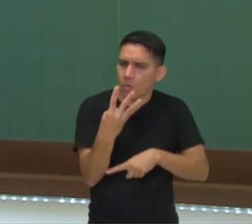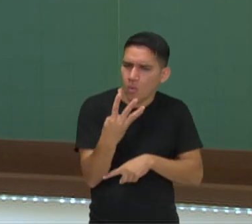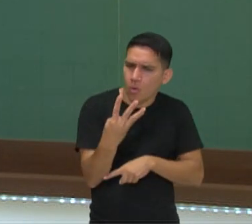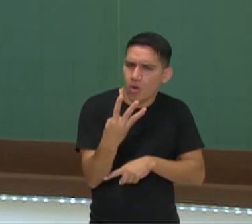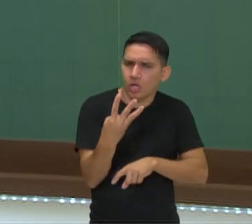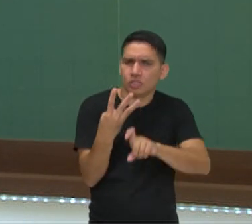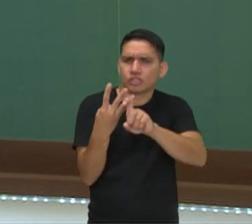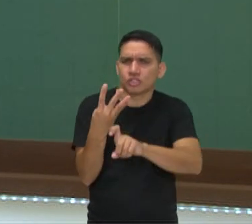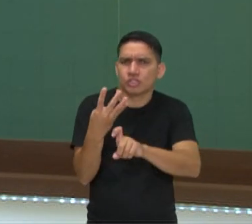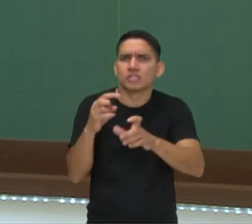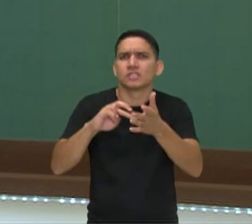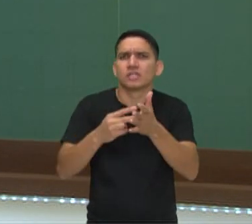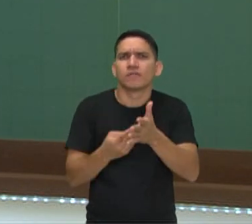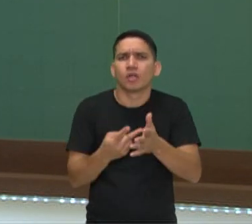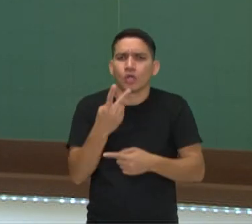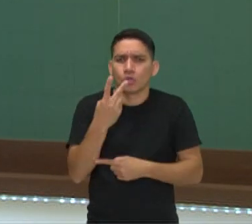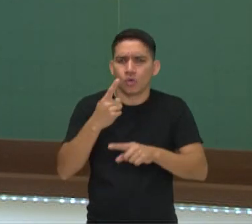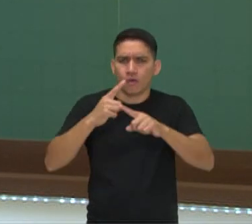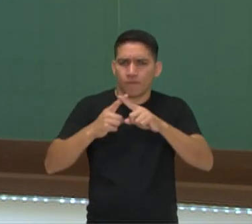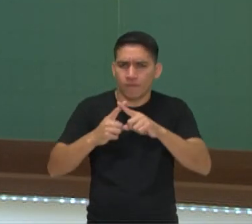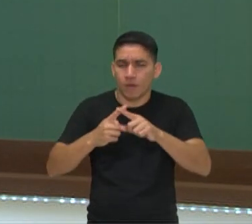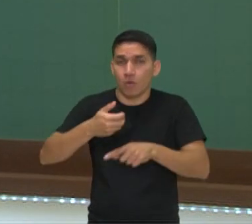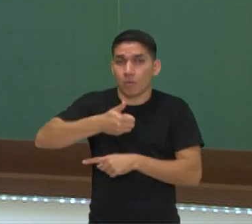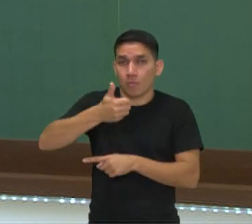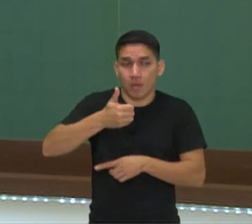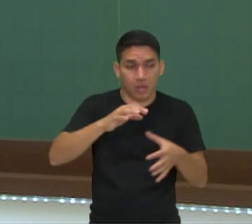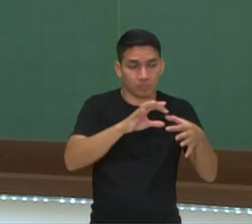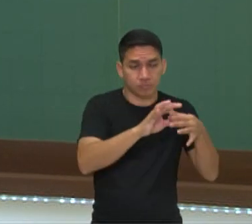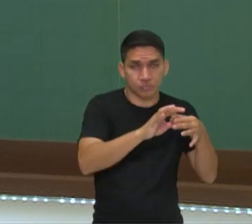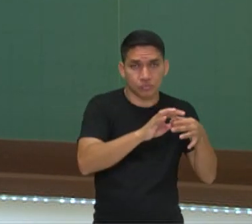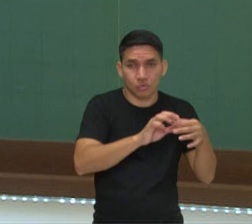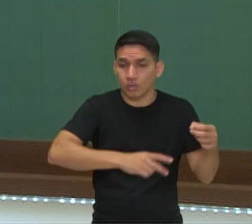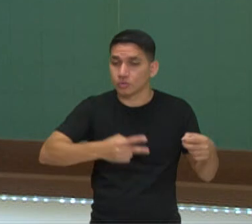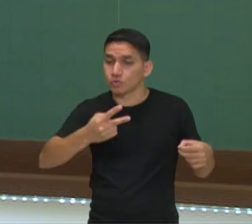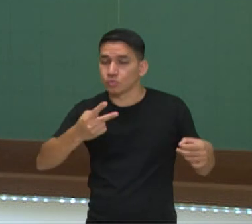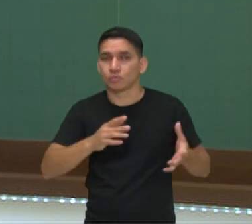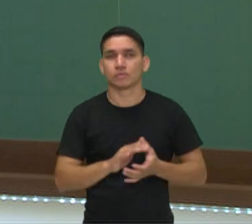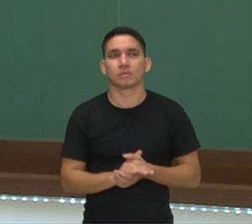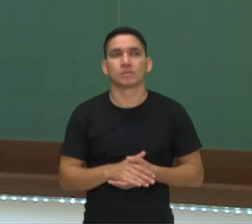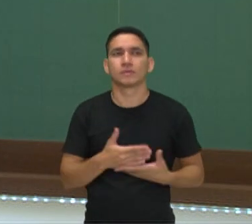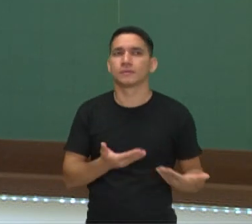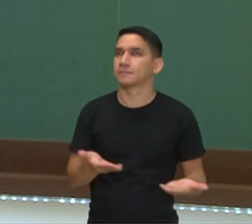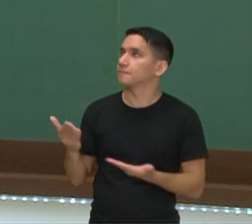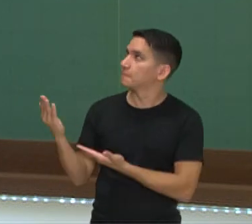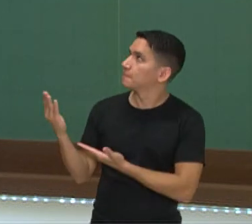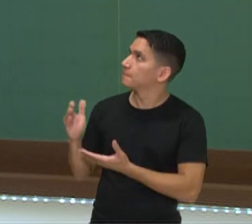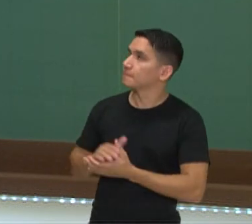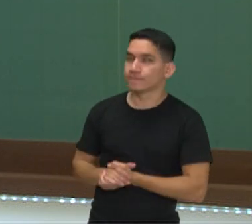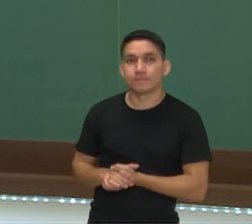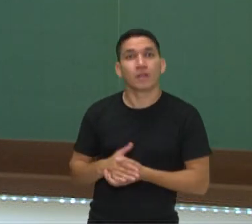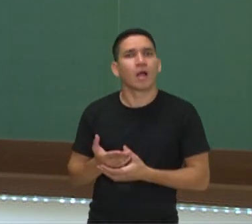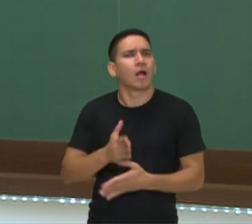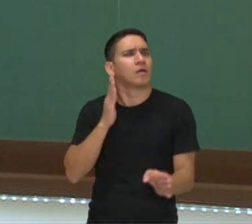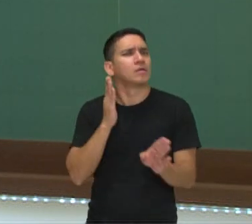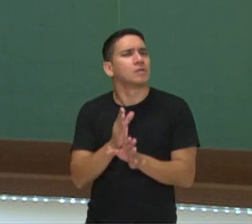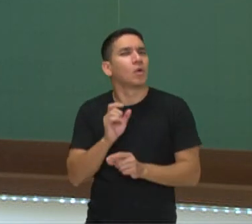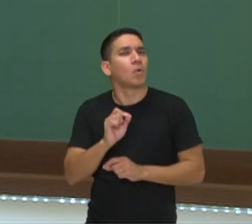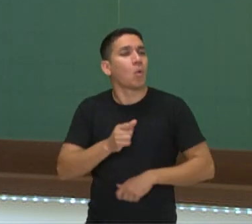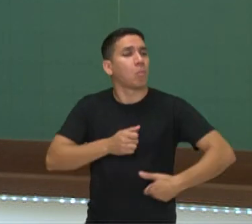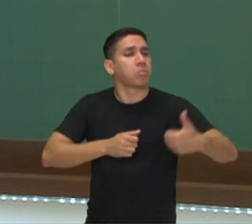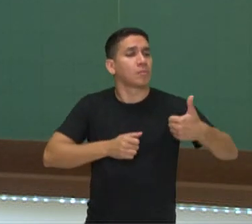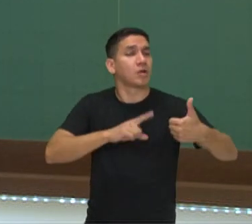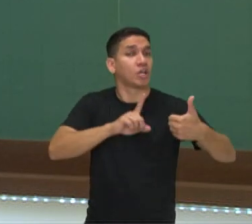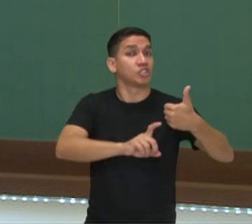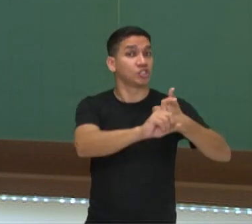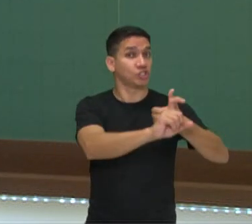como 2 vezes o primeiro pelo segundo. Então, é 2 vezes um pelo outro. Eu já descobri que o primeiro é x.